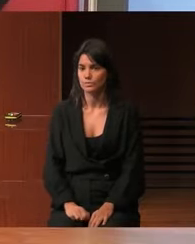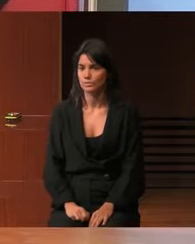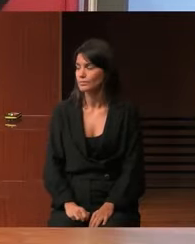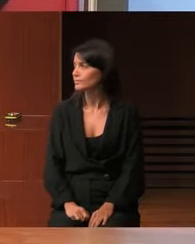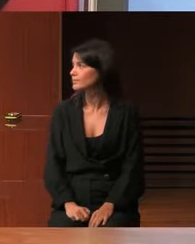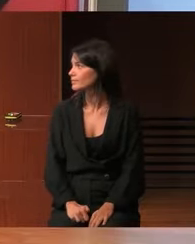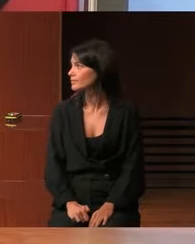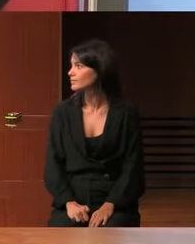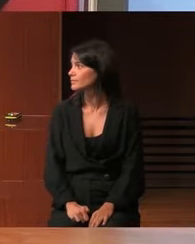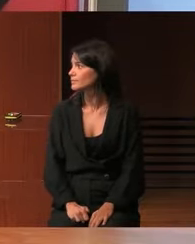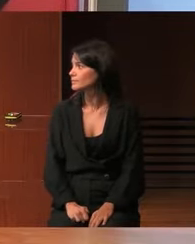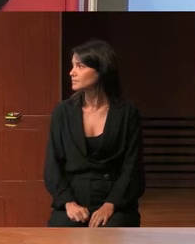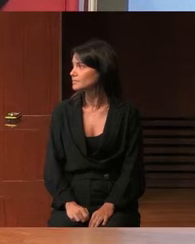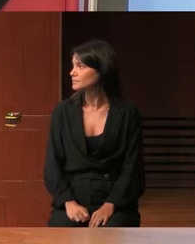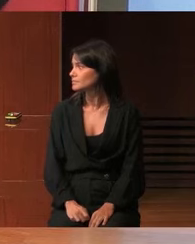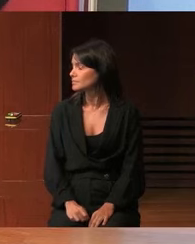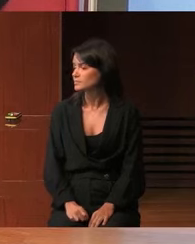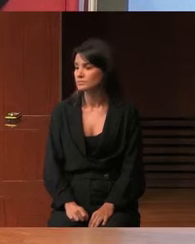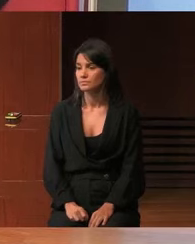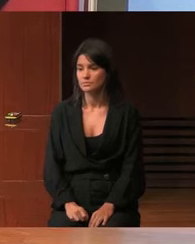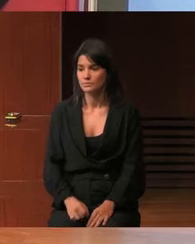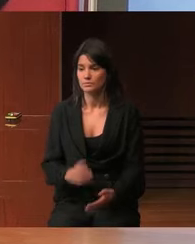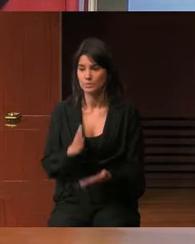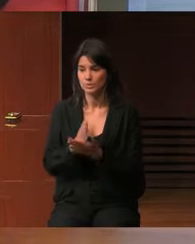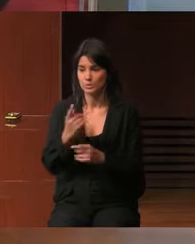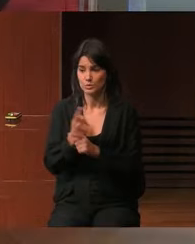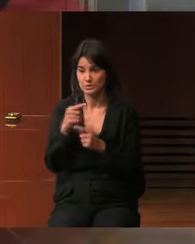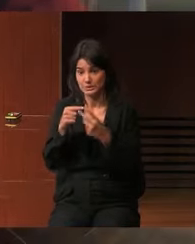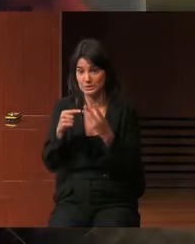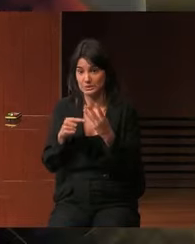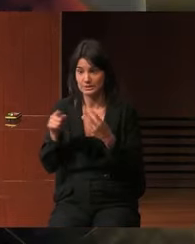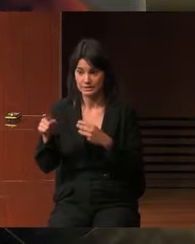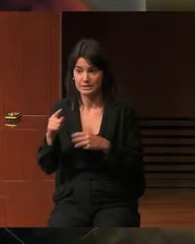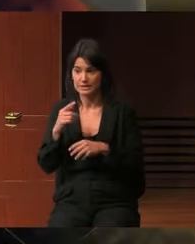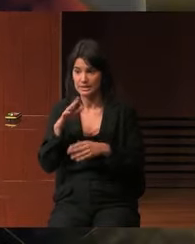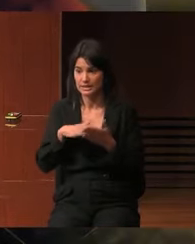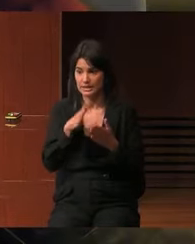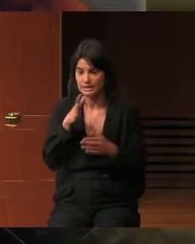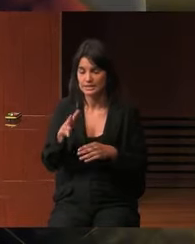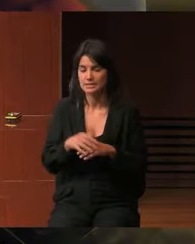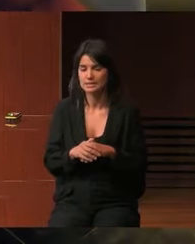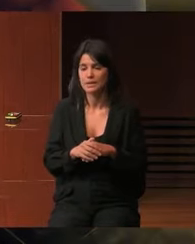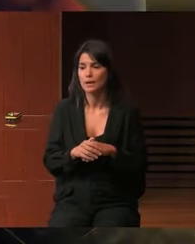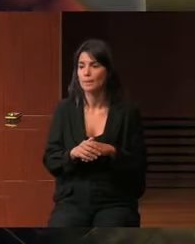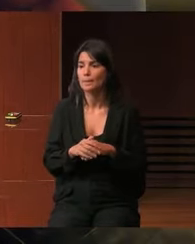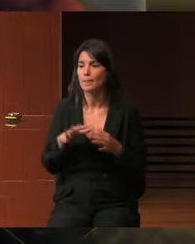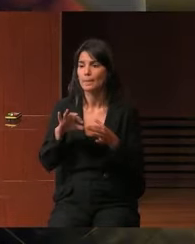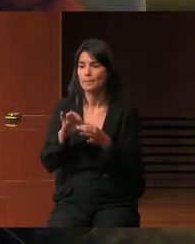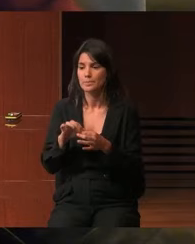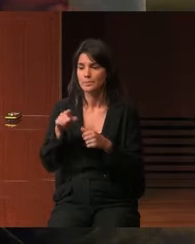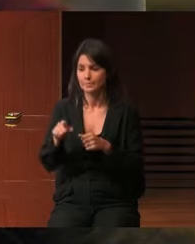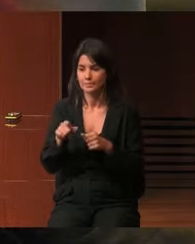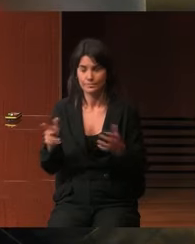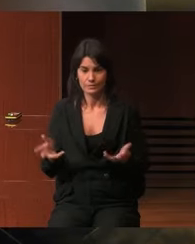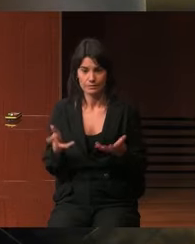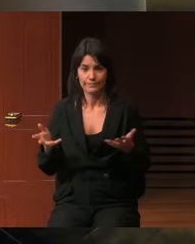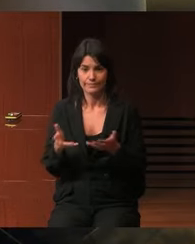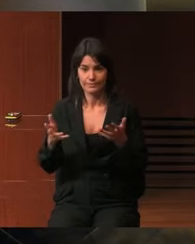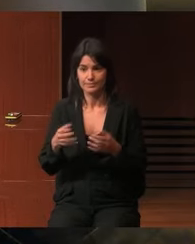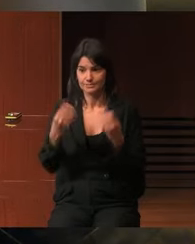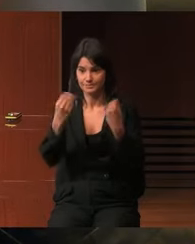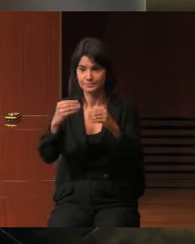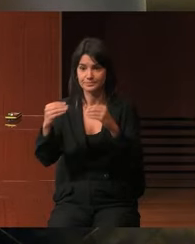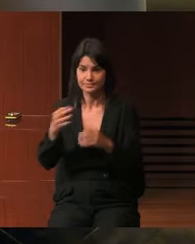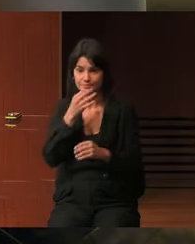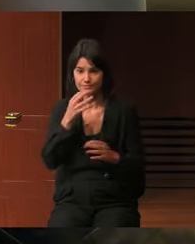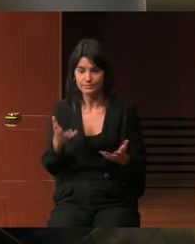Posso só dizer, acrescentar duas coisas ao que a Teresa disse, só duas pequenas. A propósito da superficialidade de que